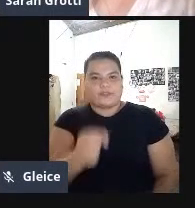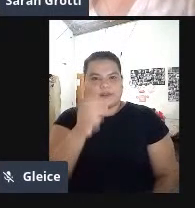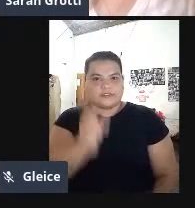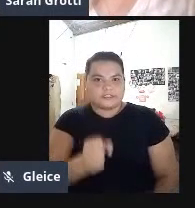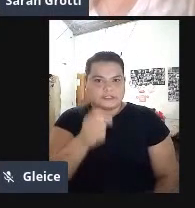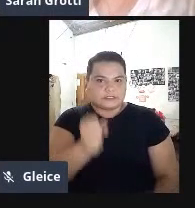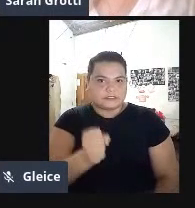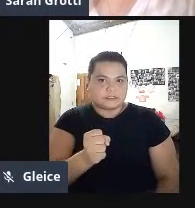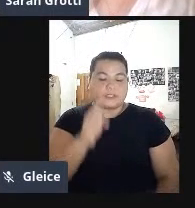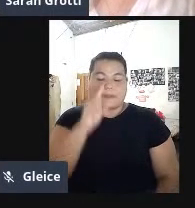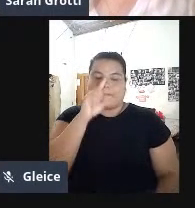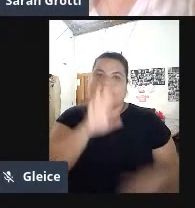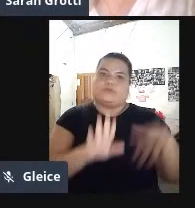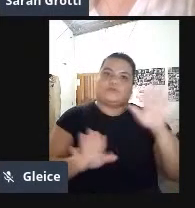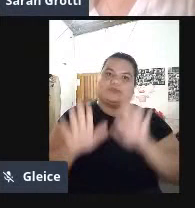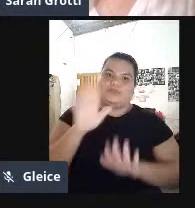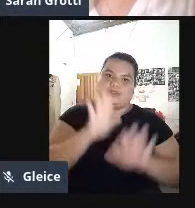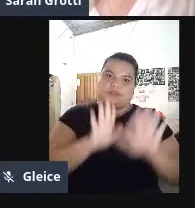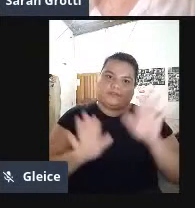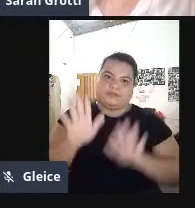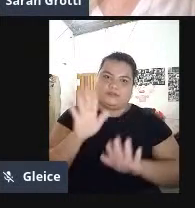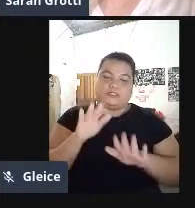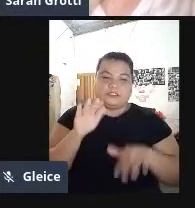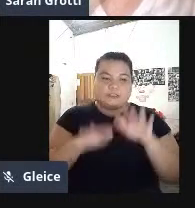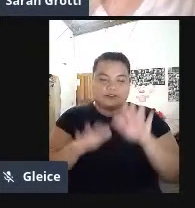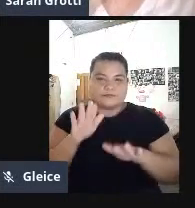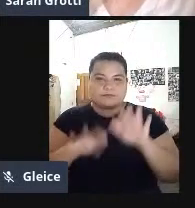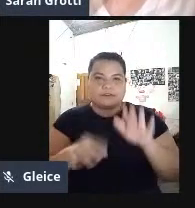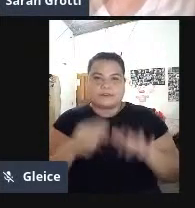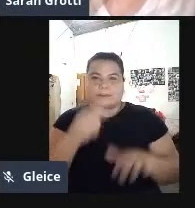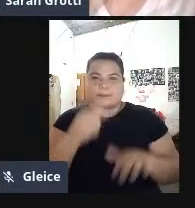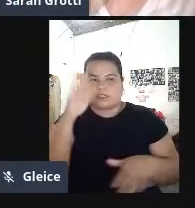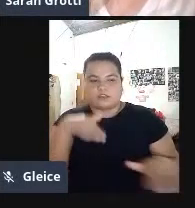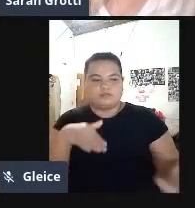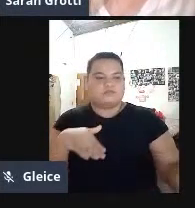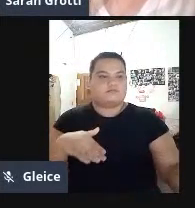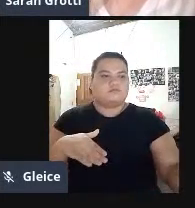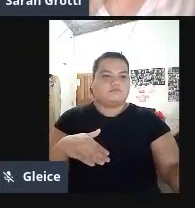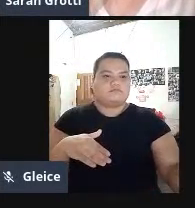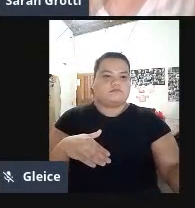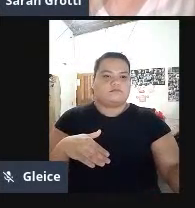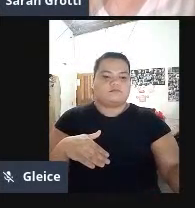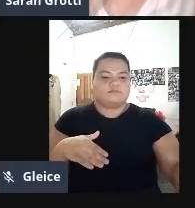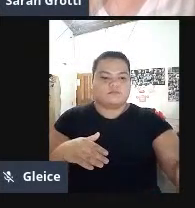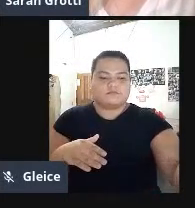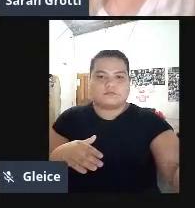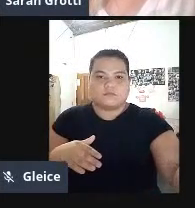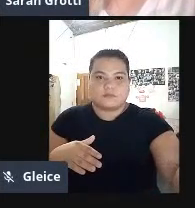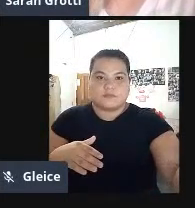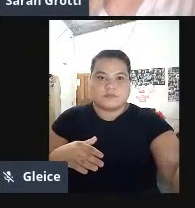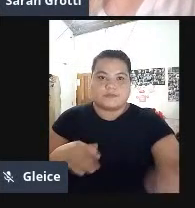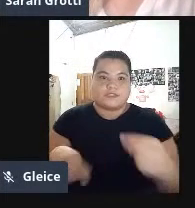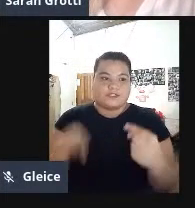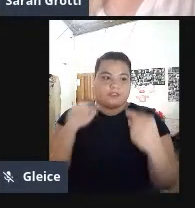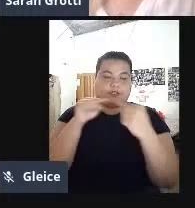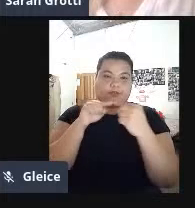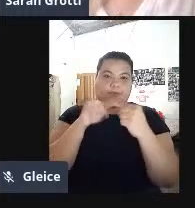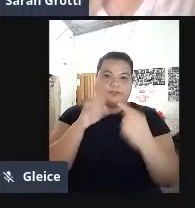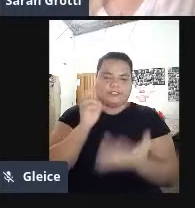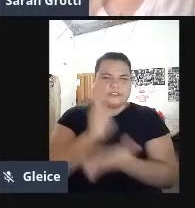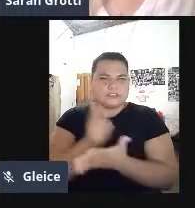proteínas vegetais são mal assimiladas no organismo. No entanto, essas combinações não precisam ser feitas na mesma